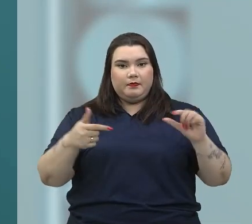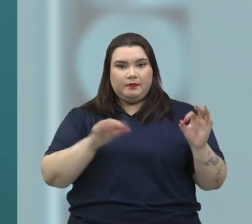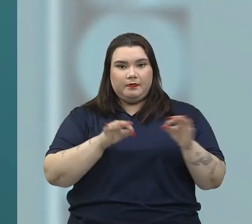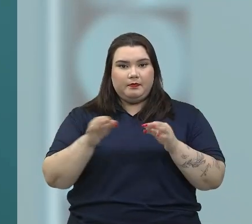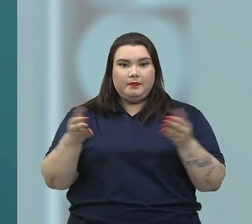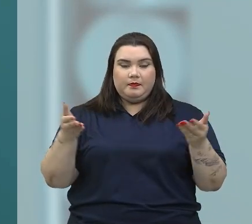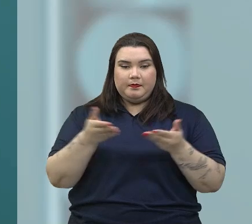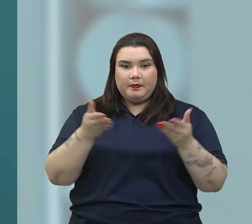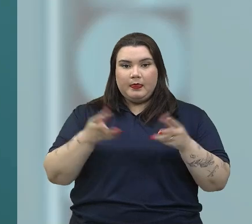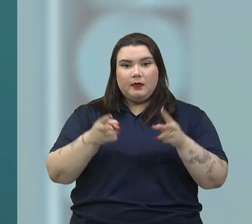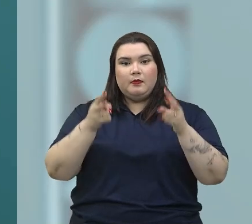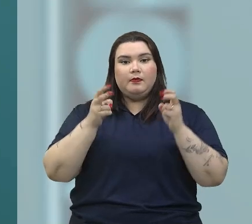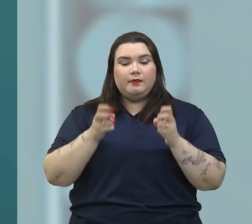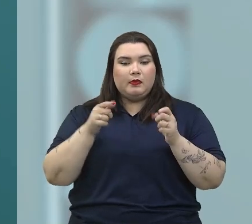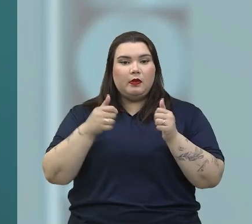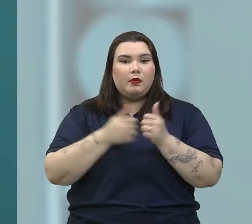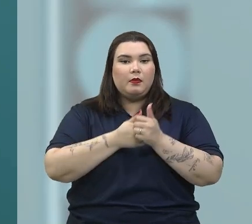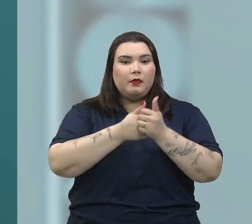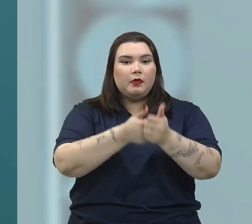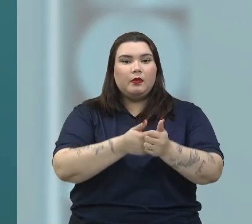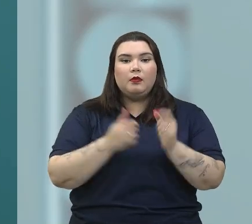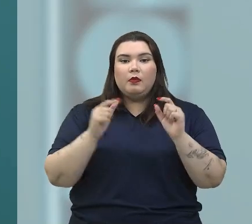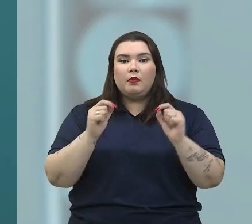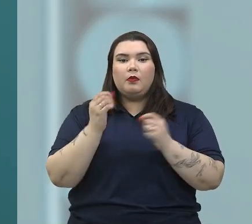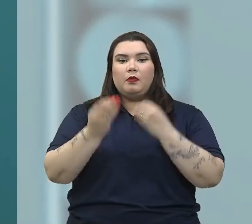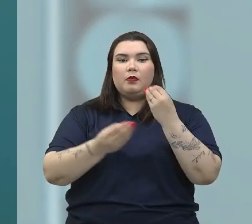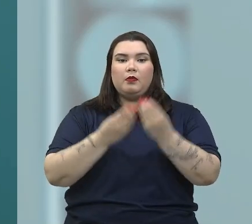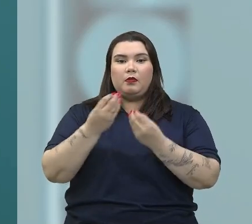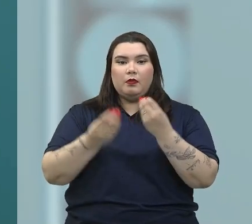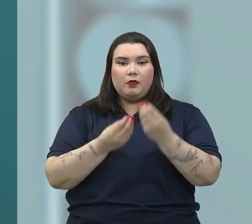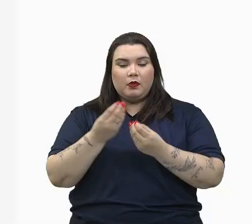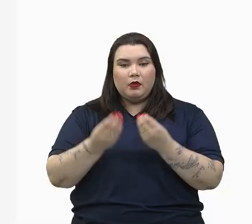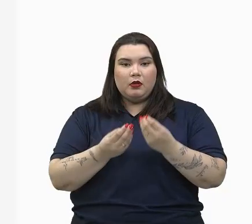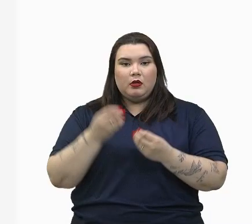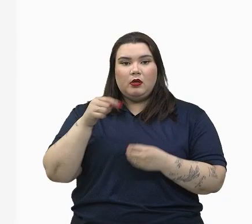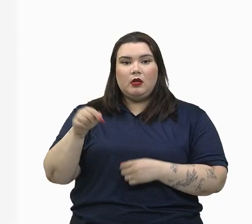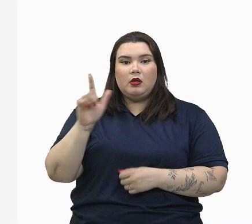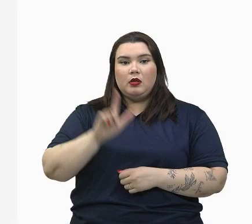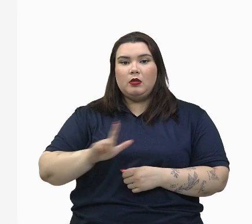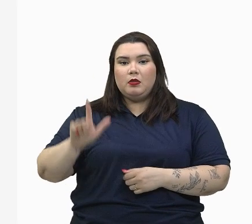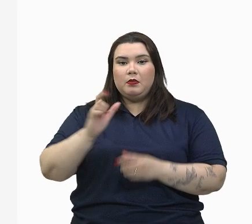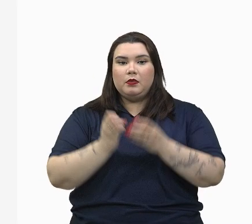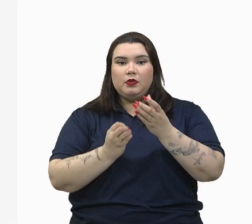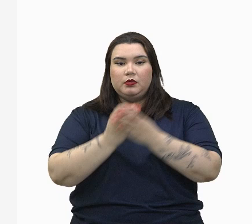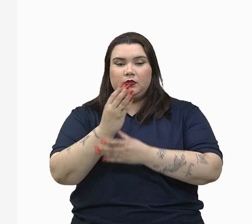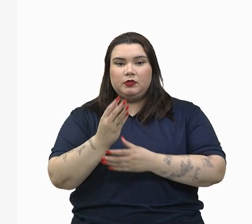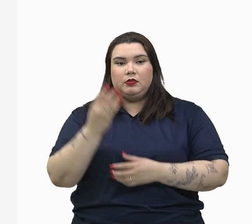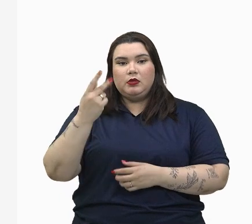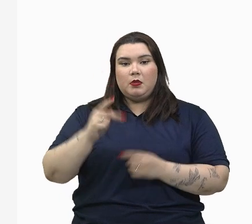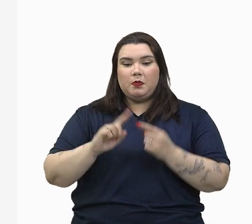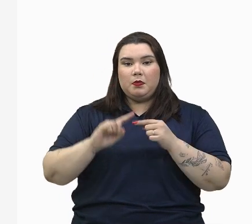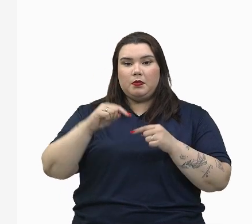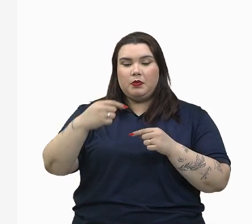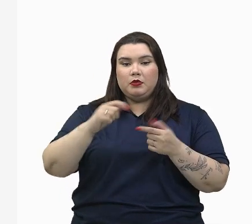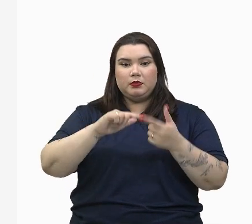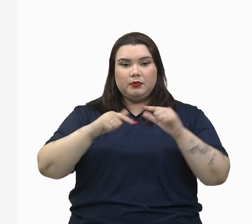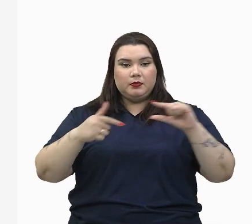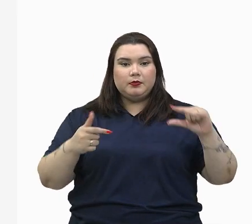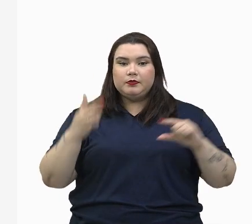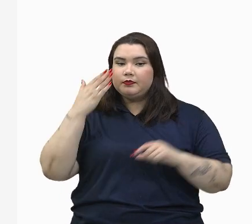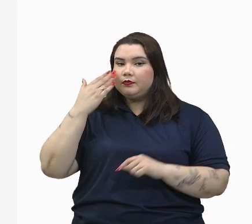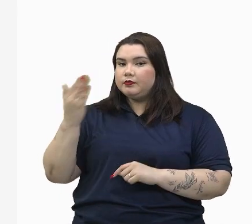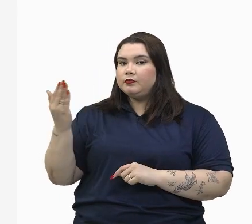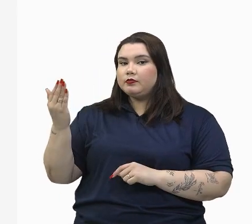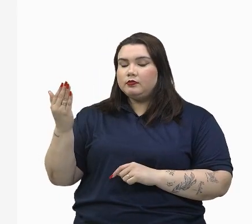verificar, e eu quero que vocês acompanhem comigo, como se dá essa questão da produção literária agora na pós-modernidade. Vejam aí.